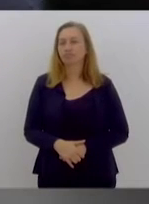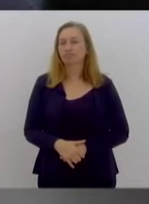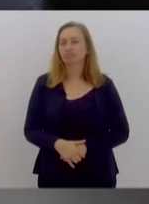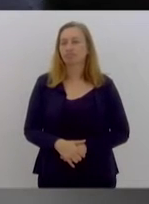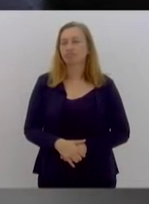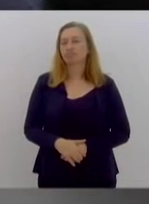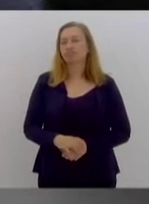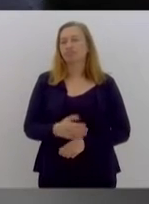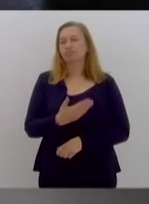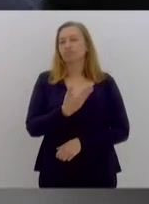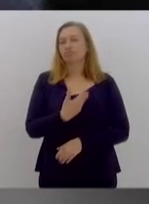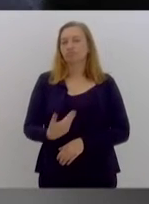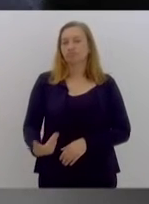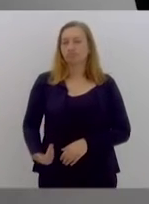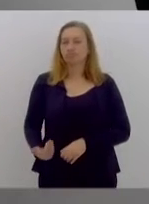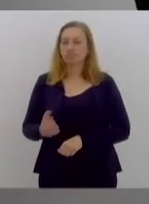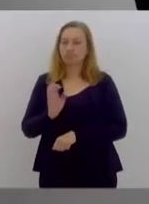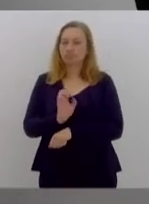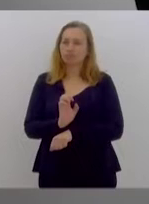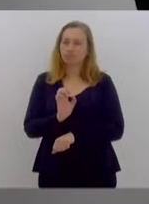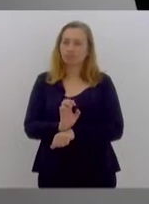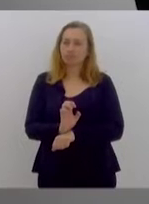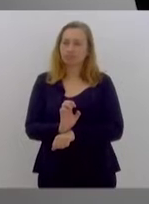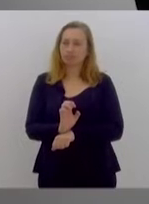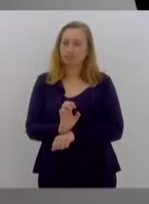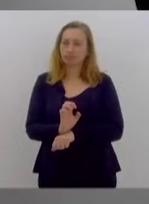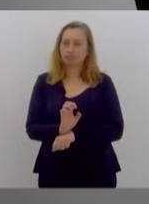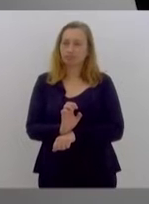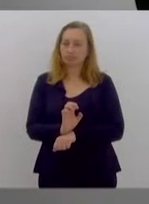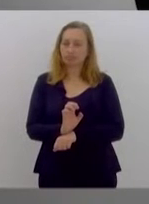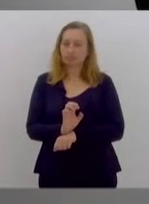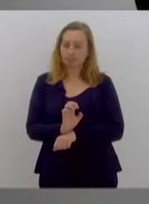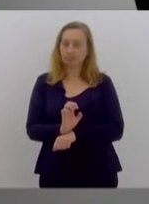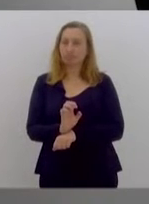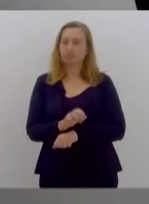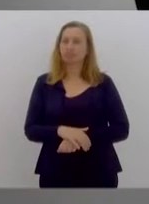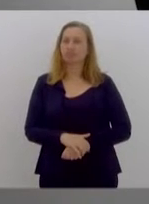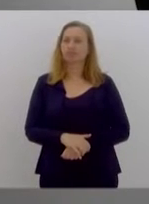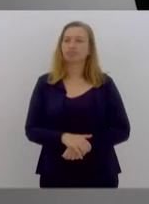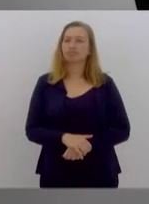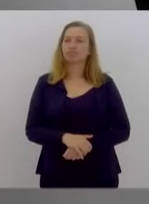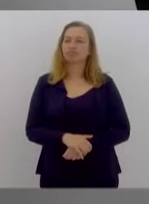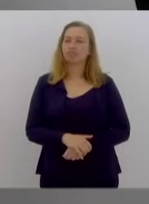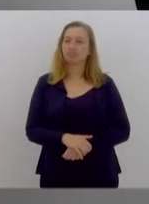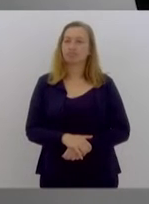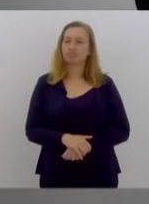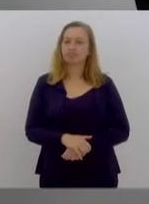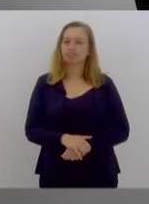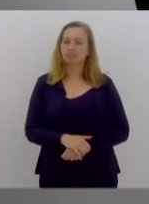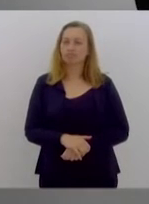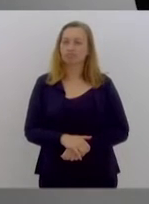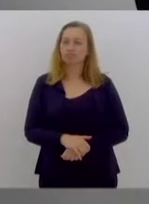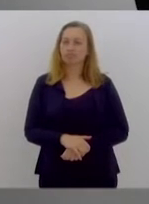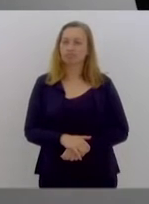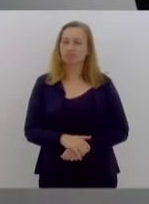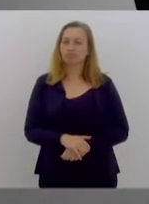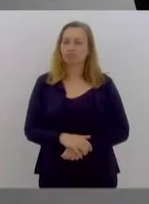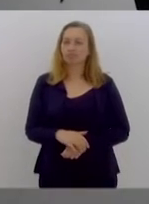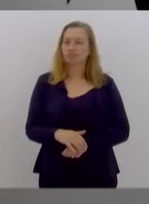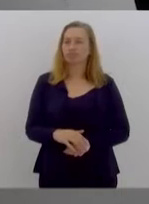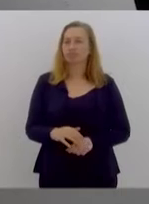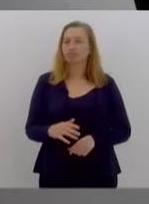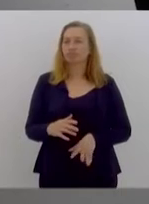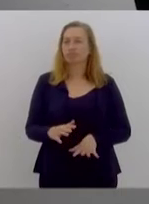a missão parecia que os trens estavam sendo operados fora do Estado do Rio de Janeiro e fora da região